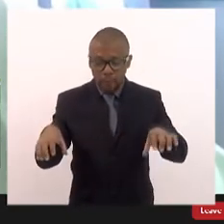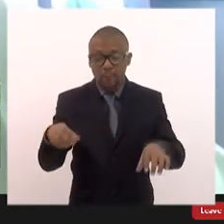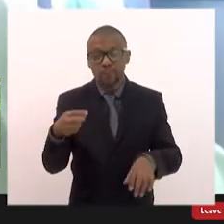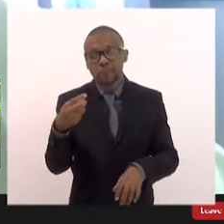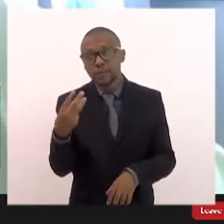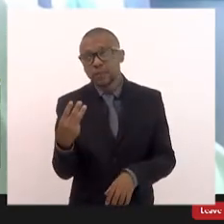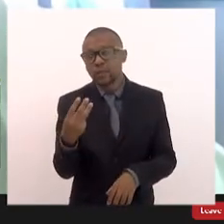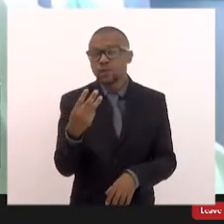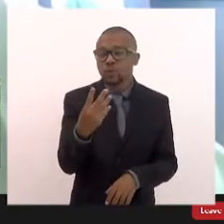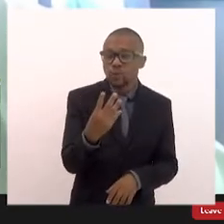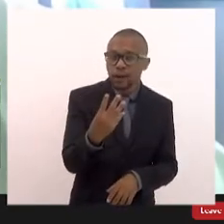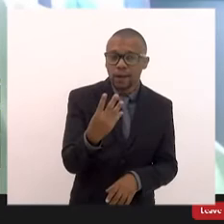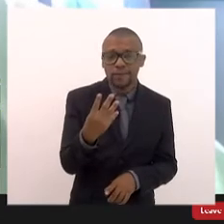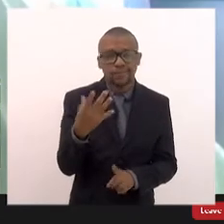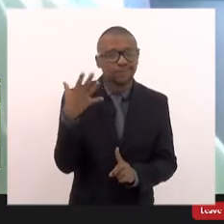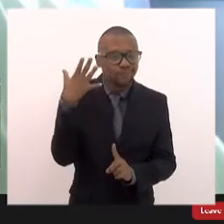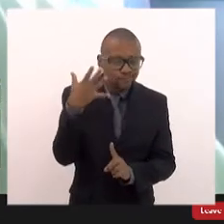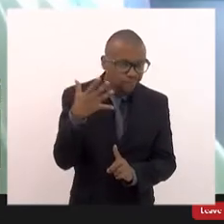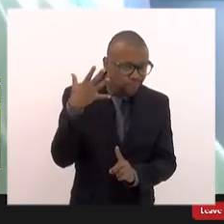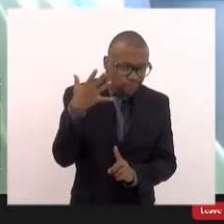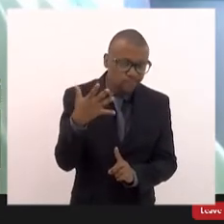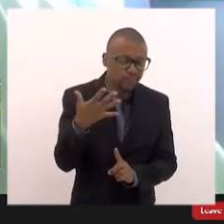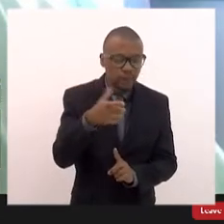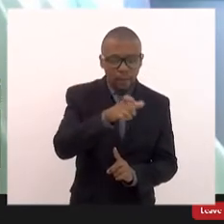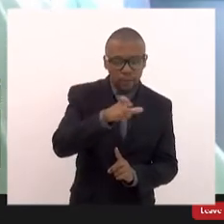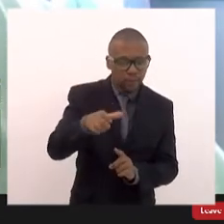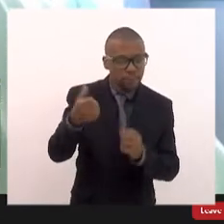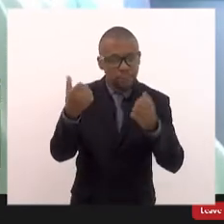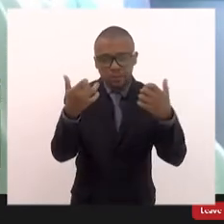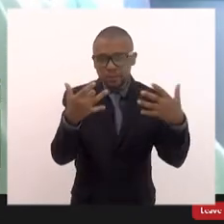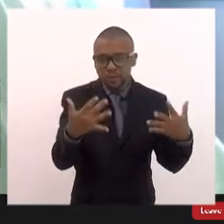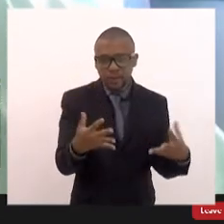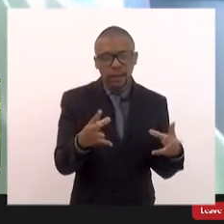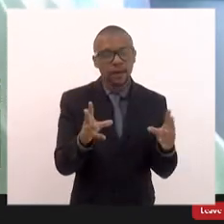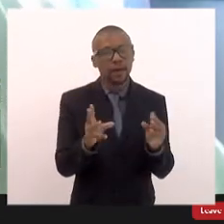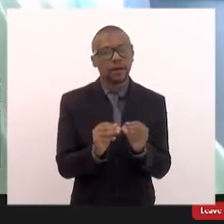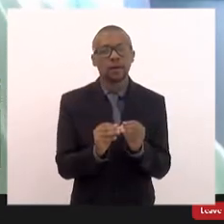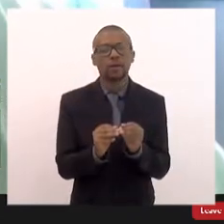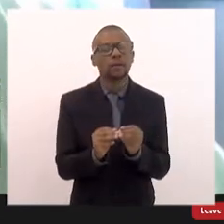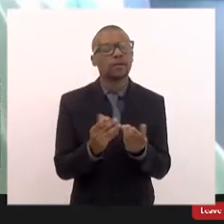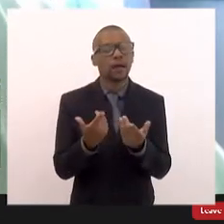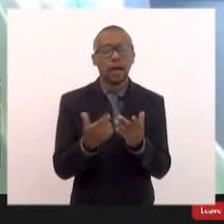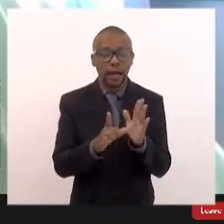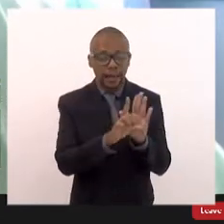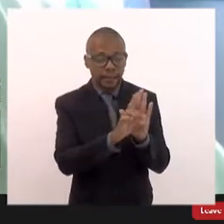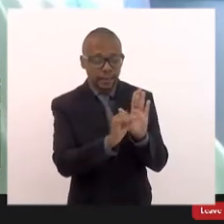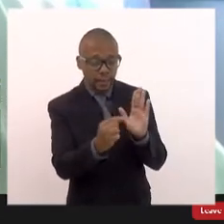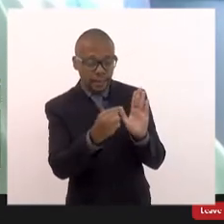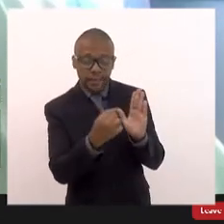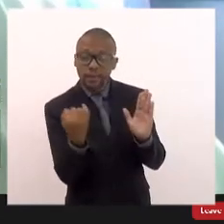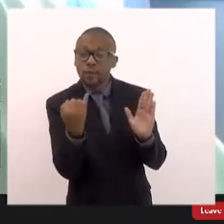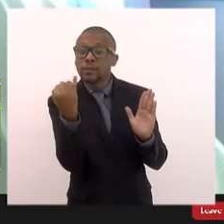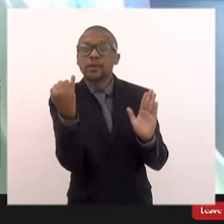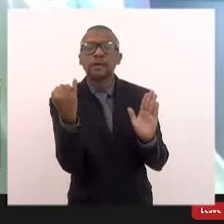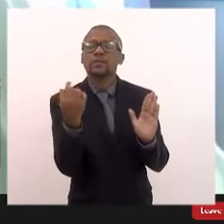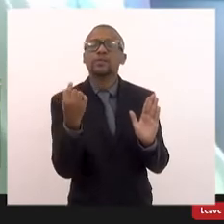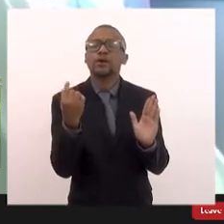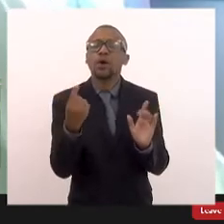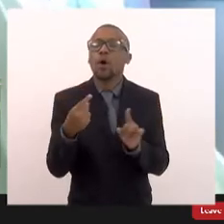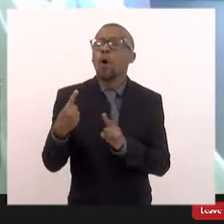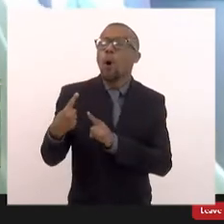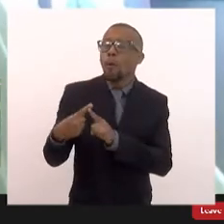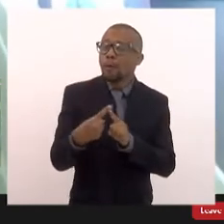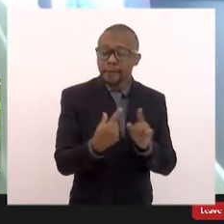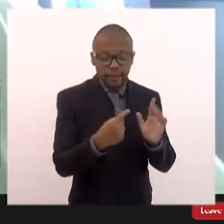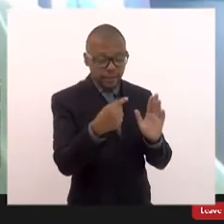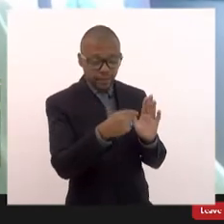primeiras intervenções, né, o quanto é importante, por que que essas leis têm que ser cumpridas, por que que as pessoas dependem